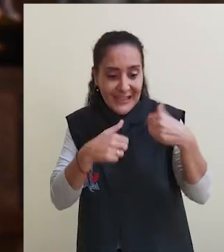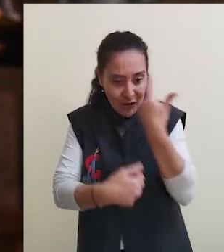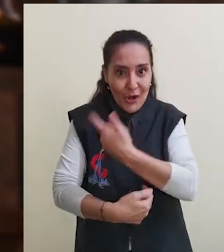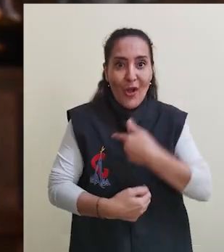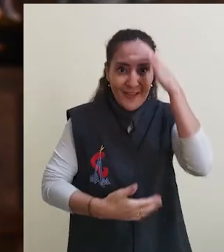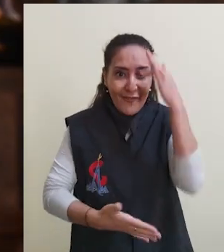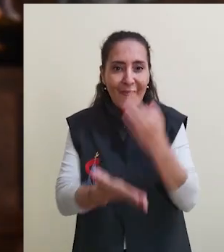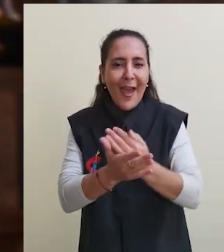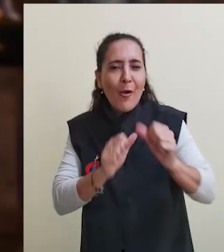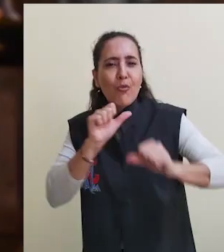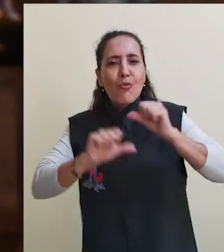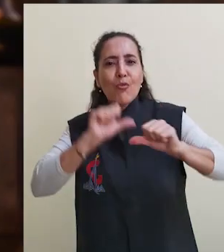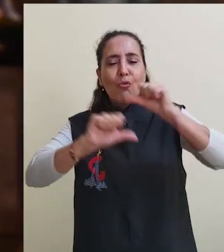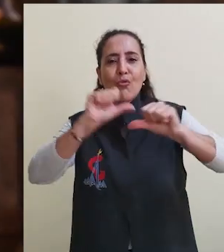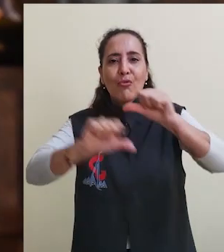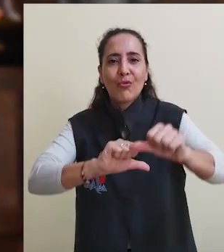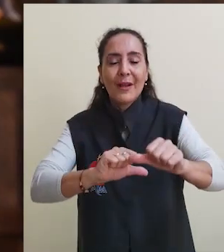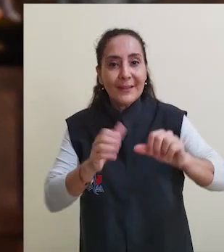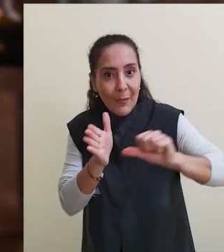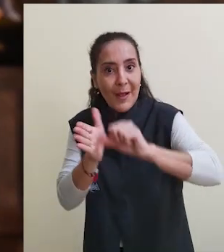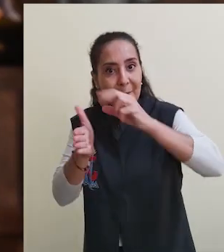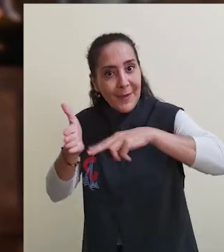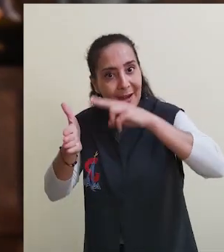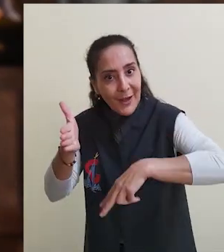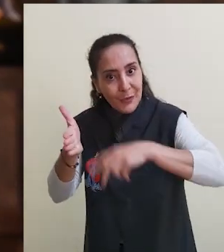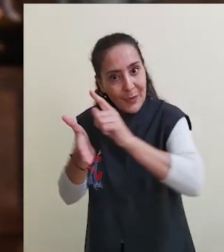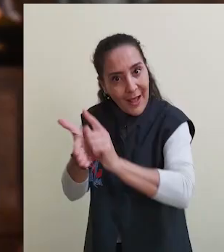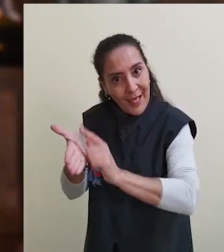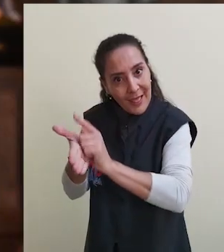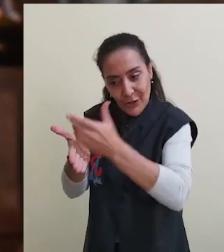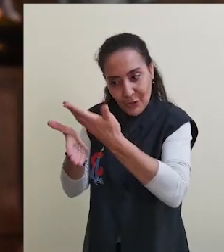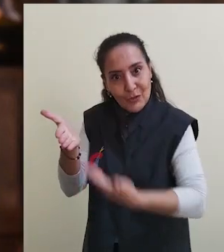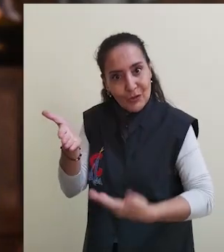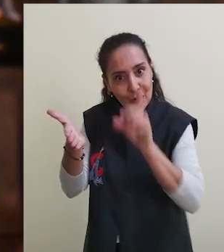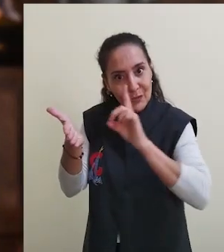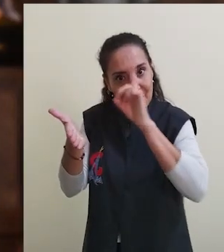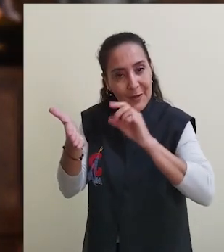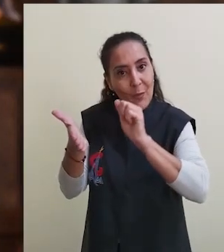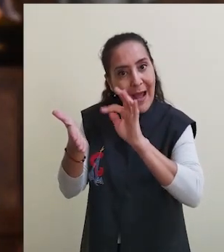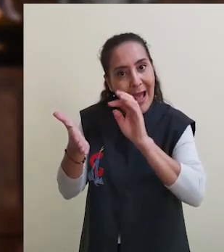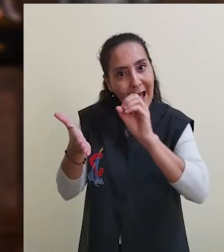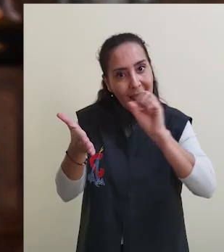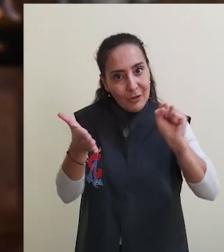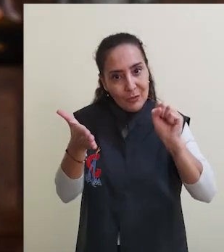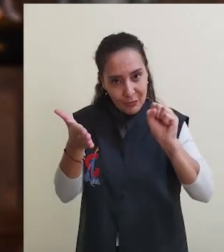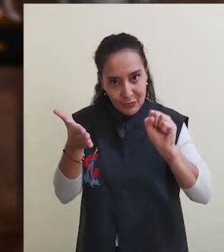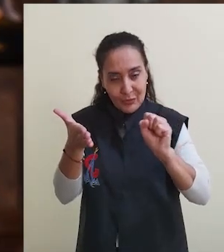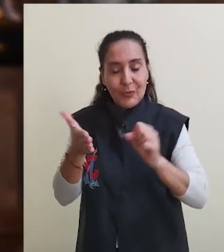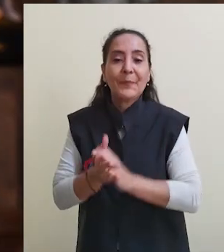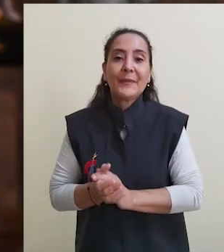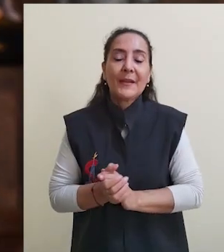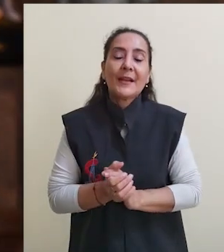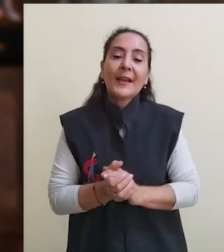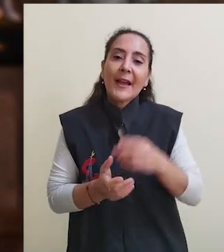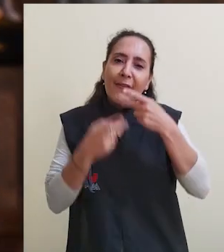nos alterando, não é? Vai nos mudando. Primeira leitura da liturgia desse domingo, Atos Apóstolos, capítulo